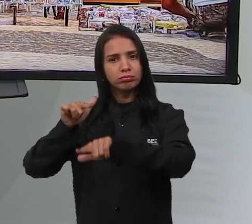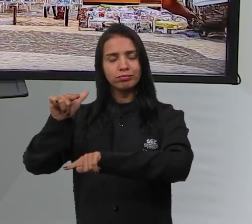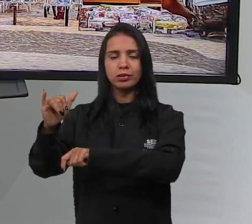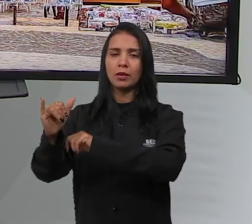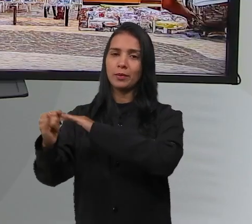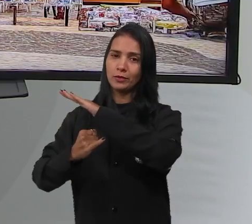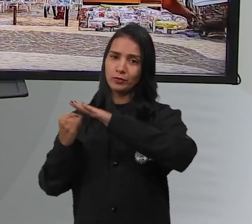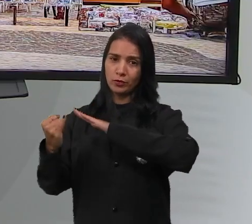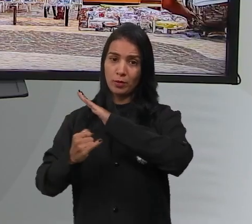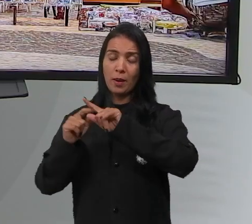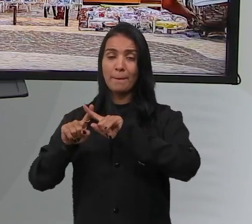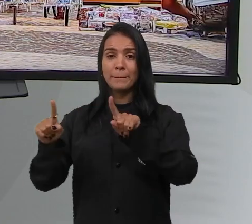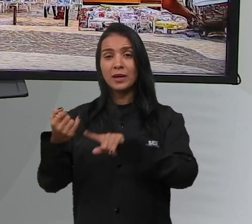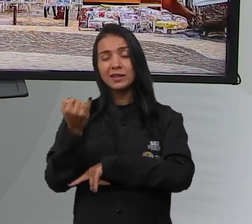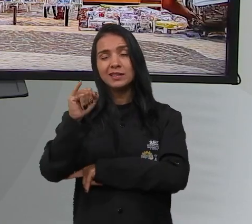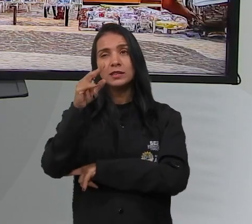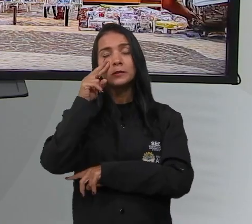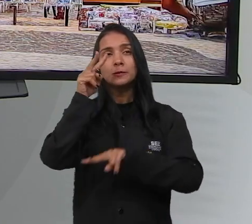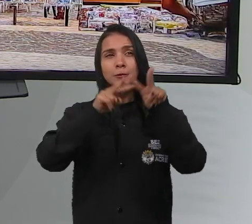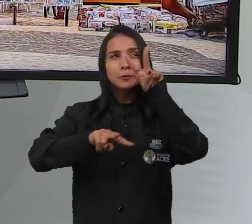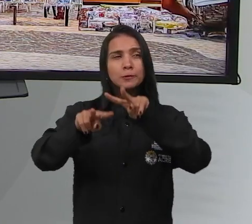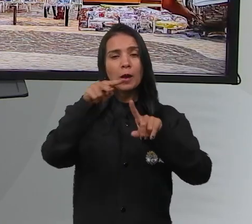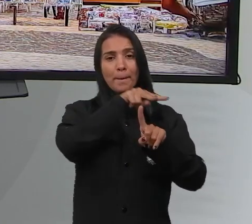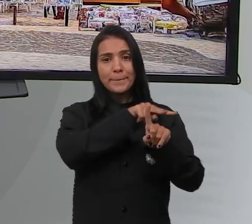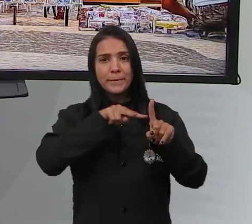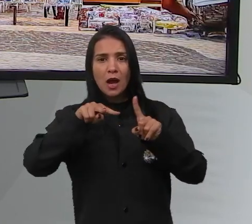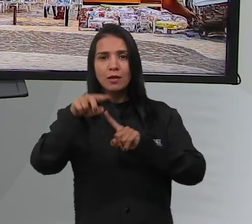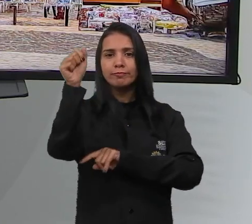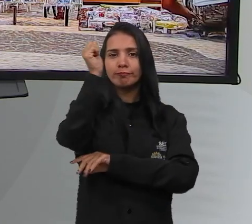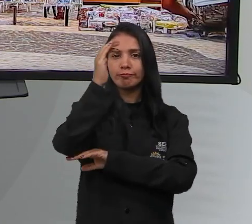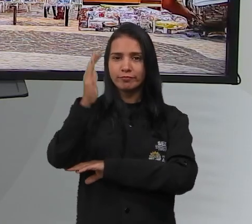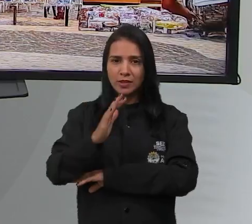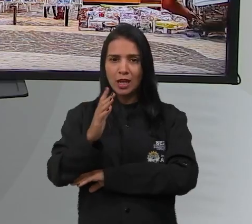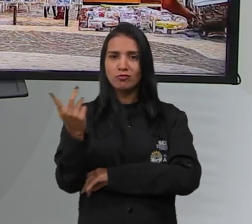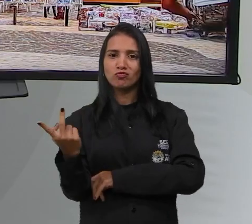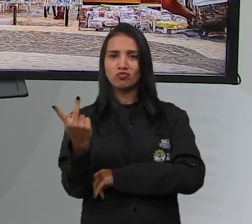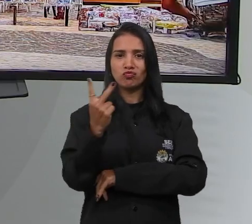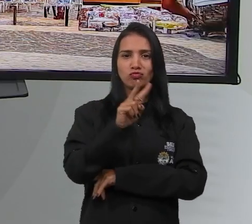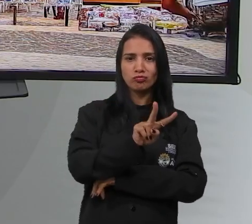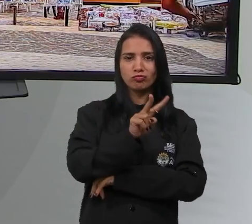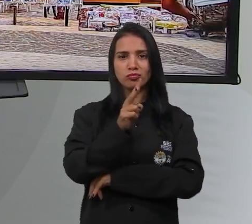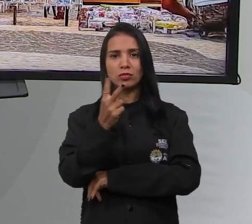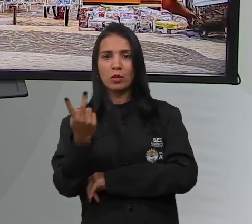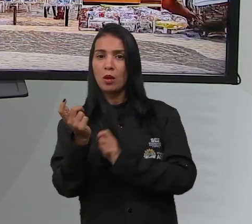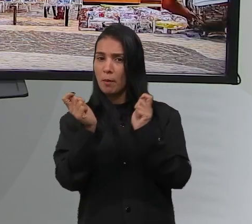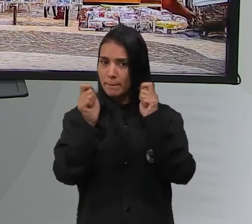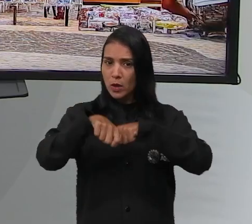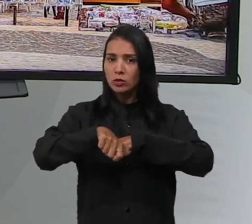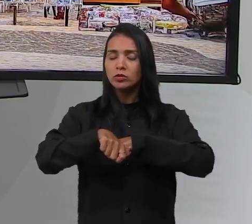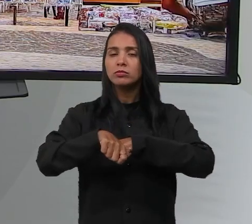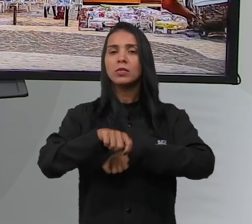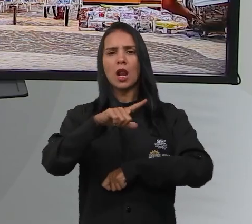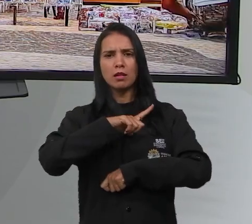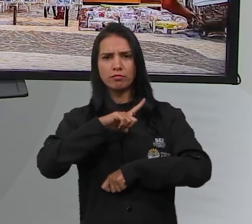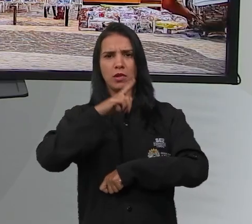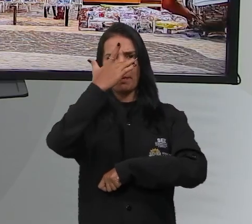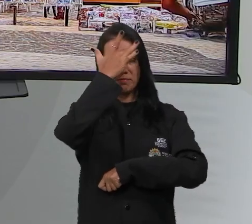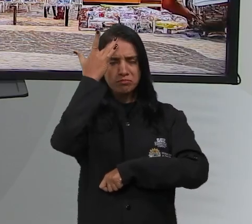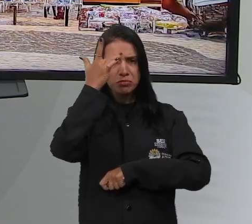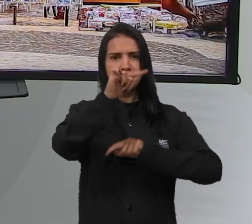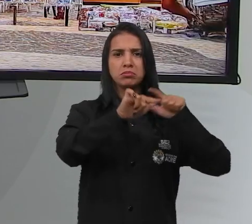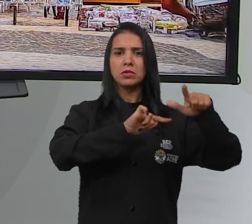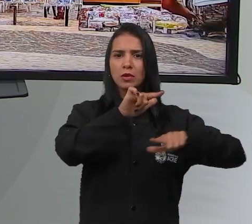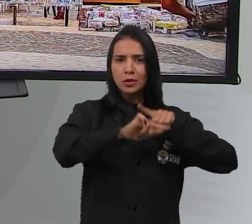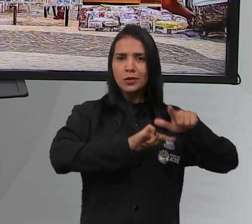a realidade brasileira, as duas situações, elas também são possíveis. Nós temos trabalhadores